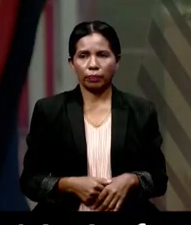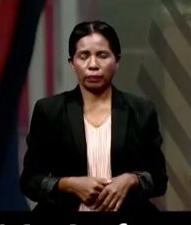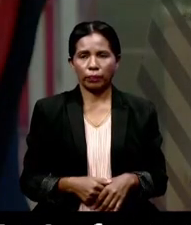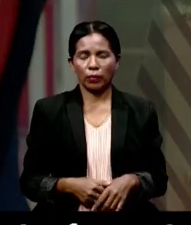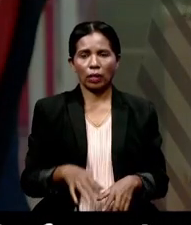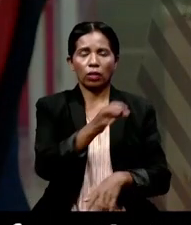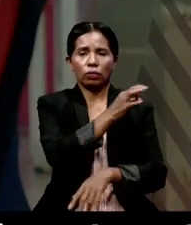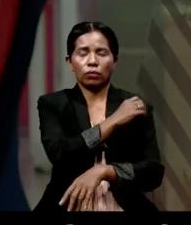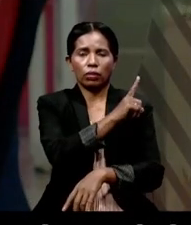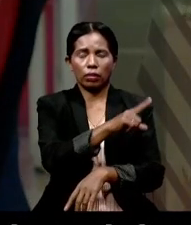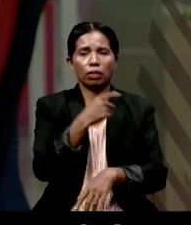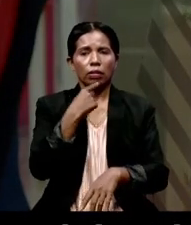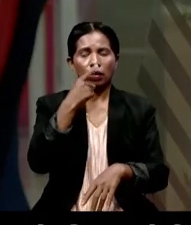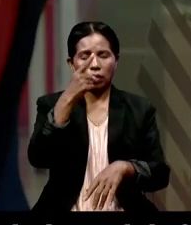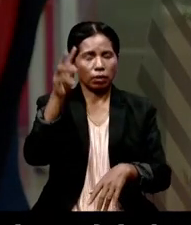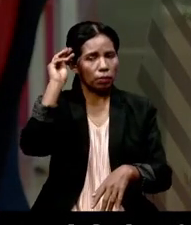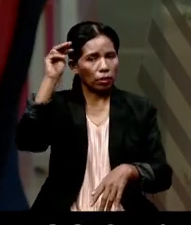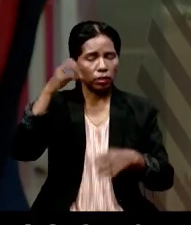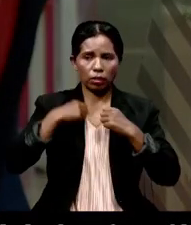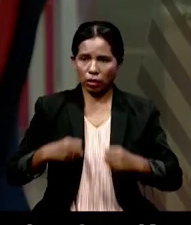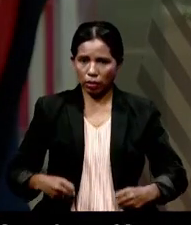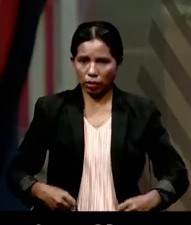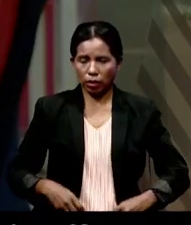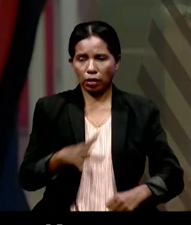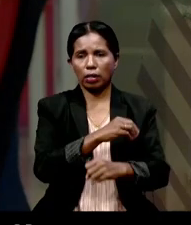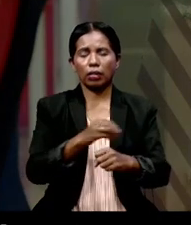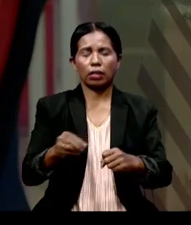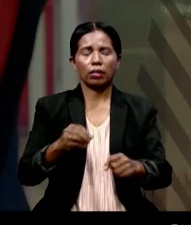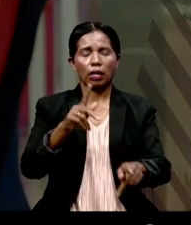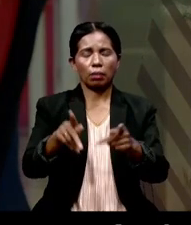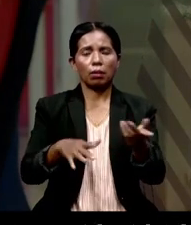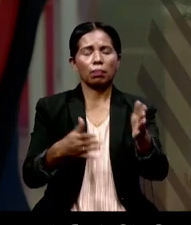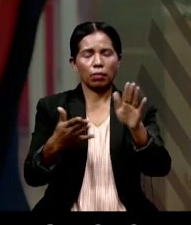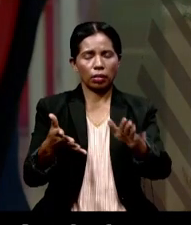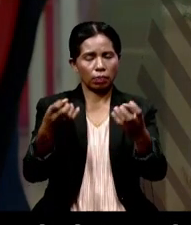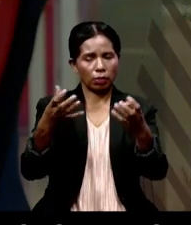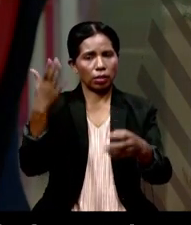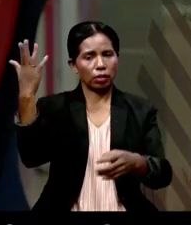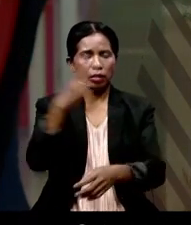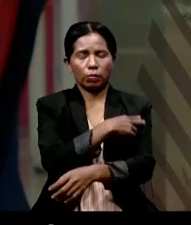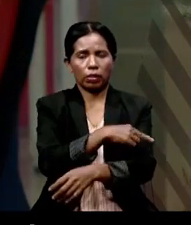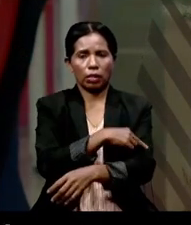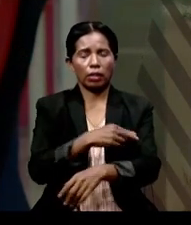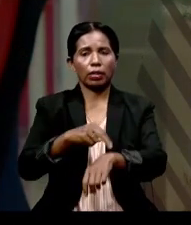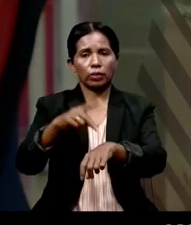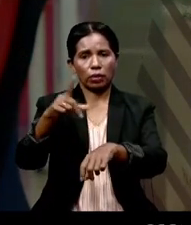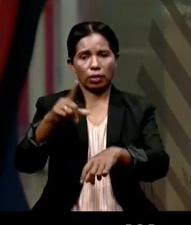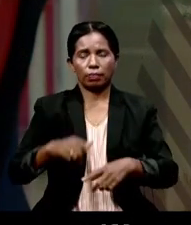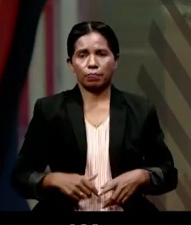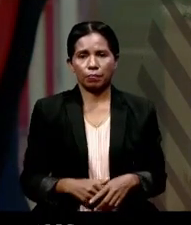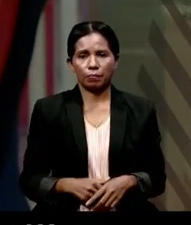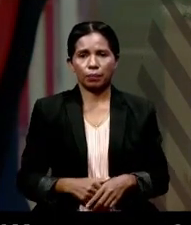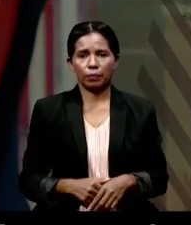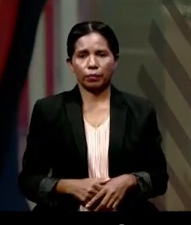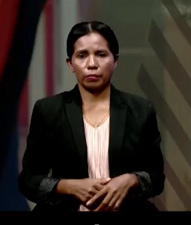FONTIL lamenta o deklarasaun Ministra Saude nibe rezeita e mamate barak iha Ospital Nacional.